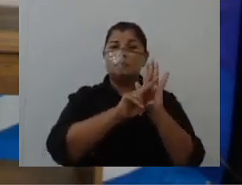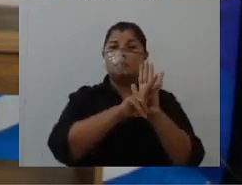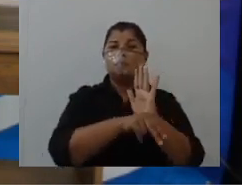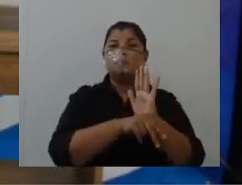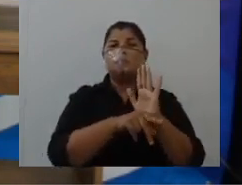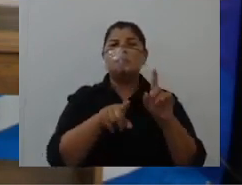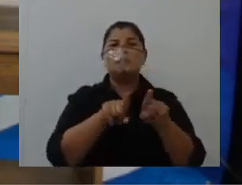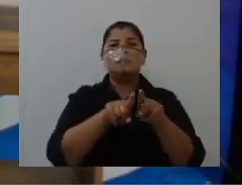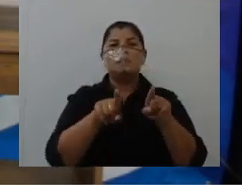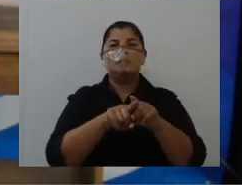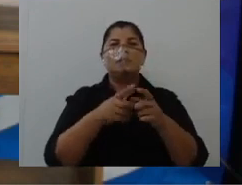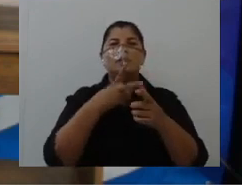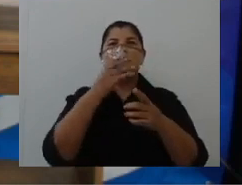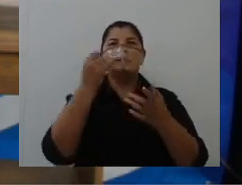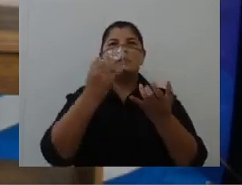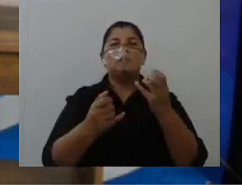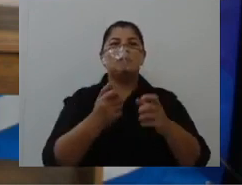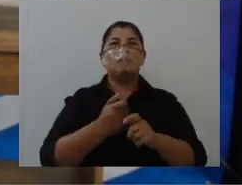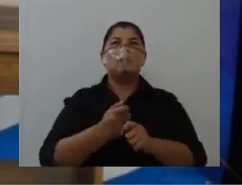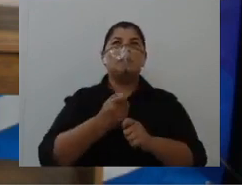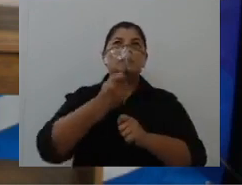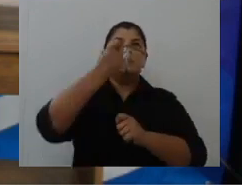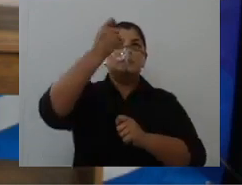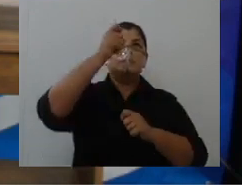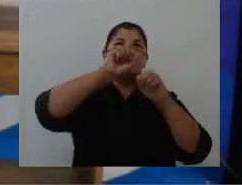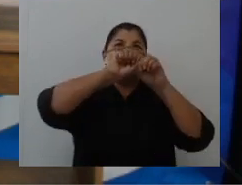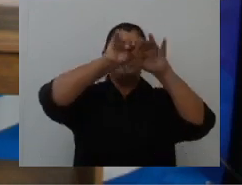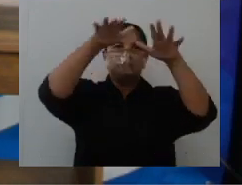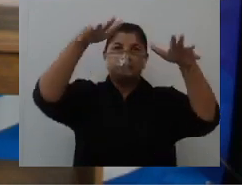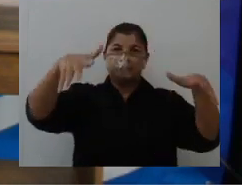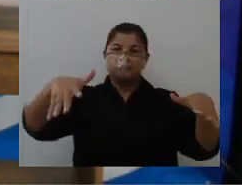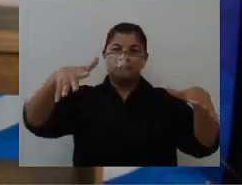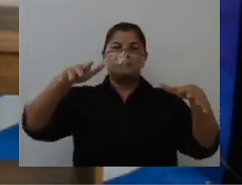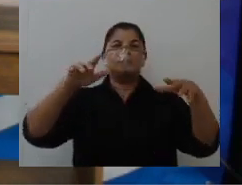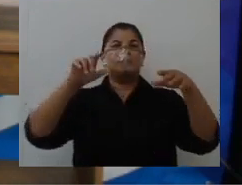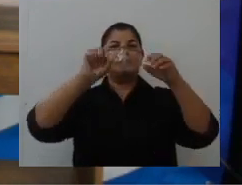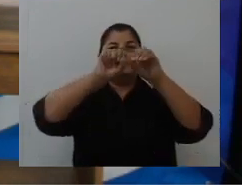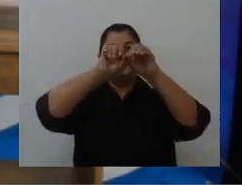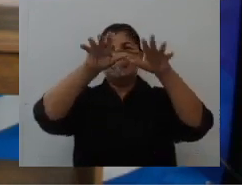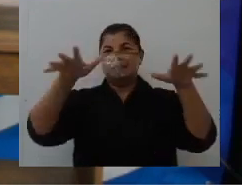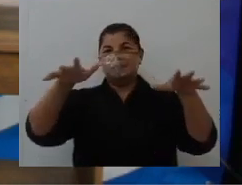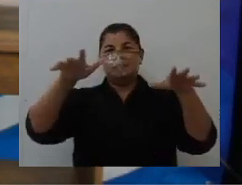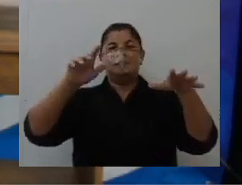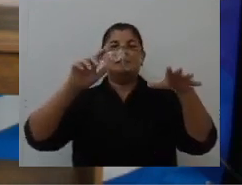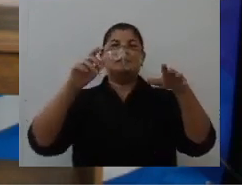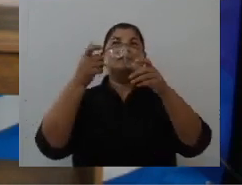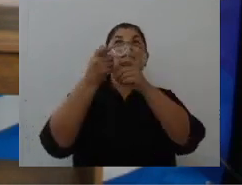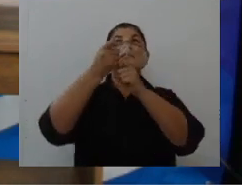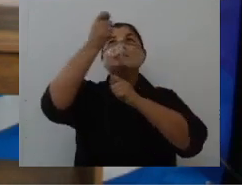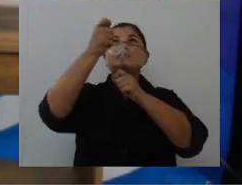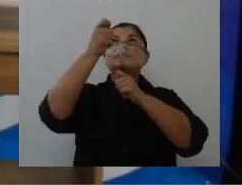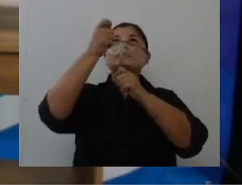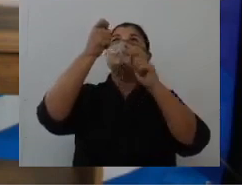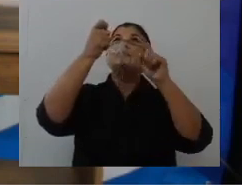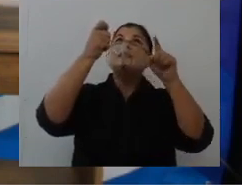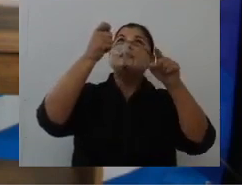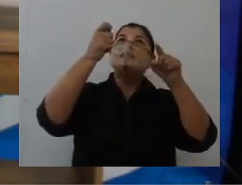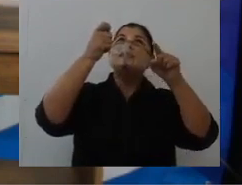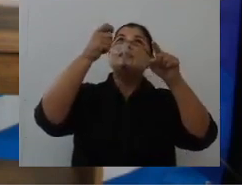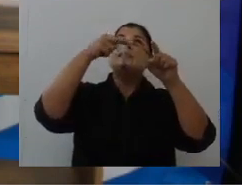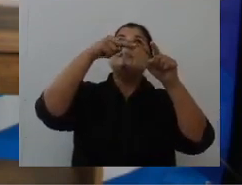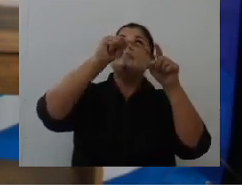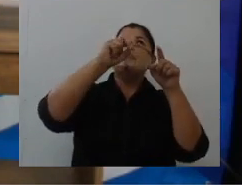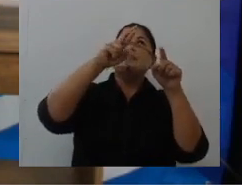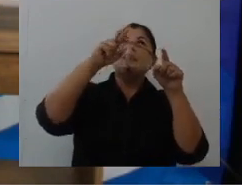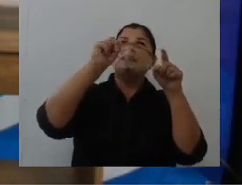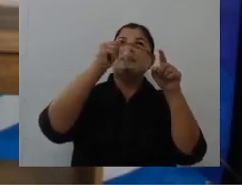um guarda-chuva. E dentro desse guarda-chuva estão vários gêneros. Por exemplo, dentro do guarda-chuva narração,